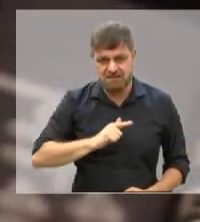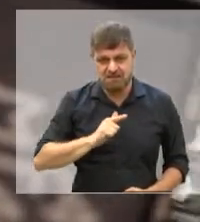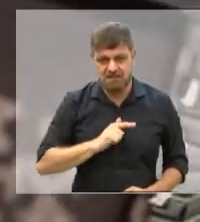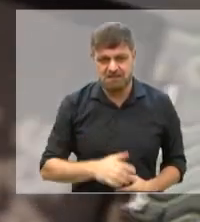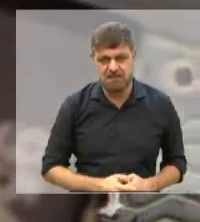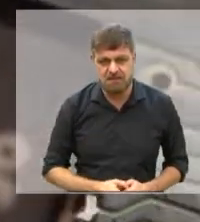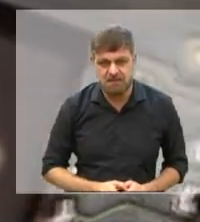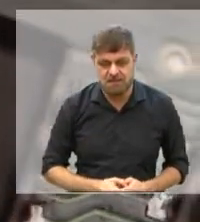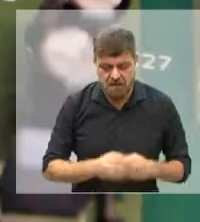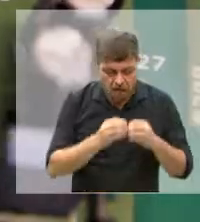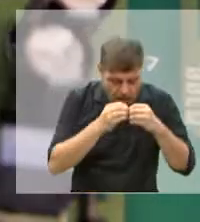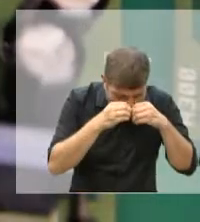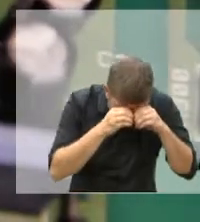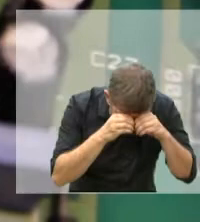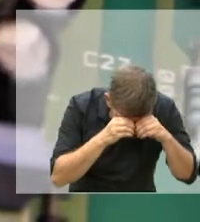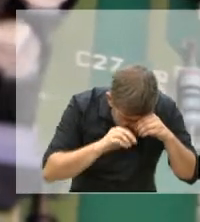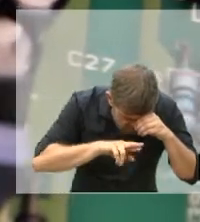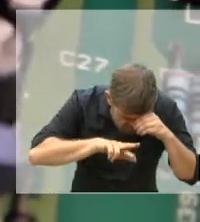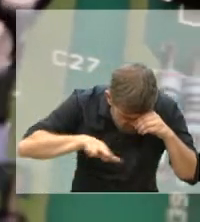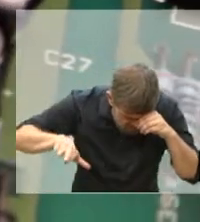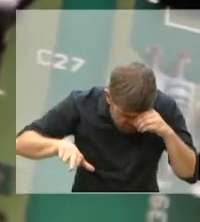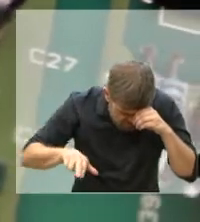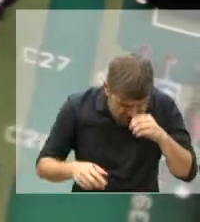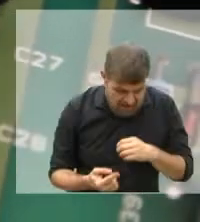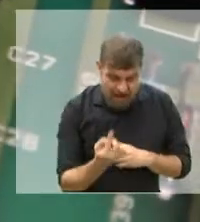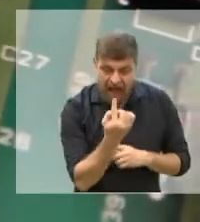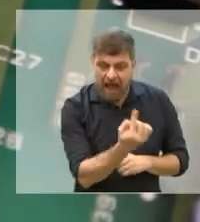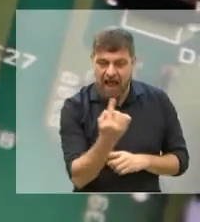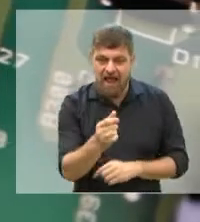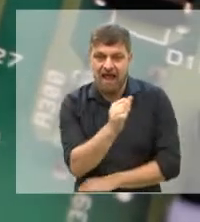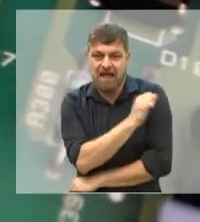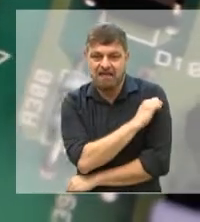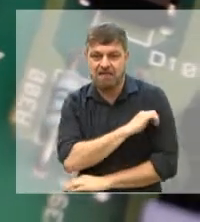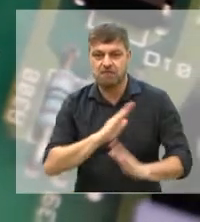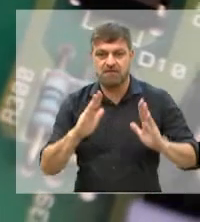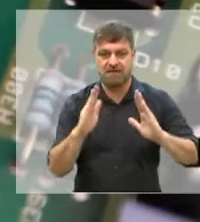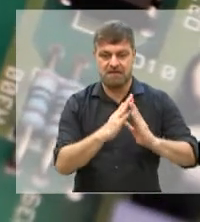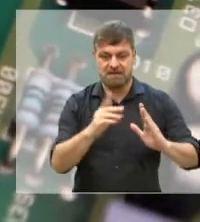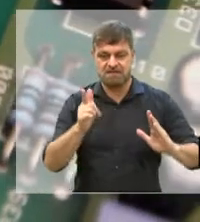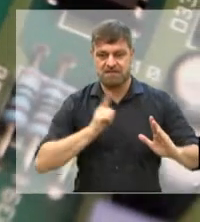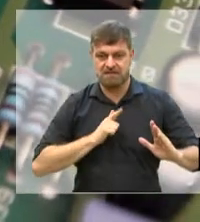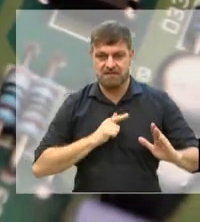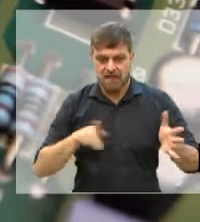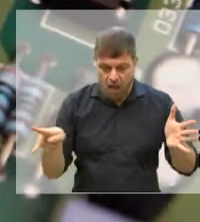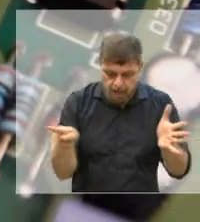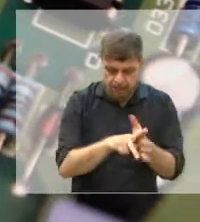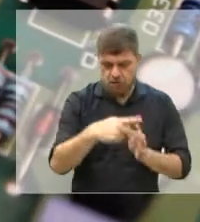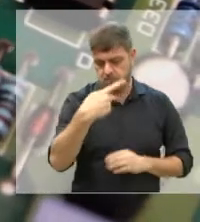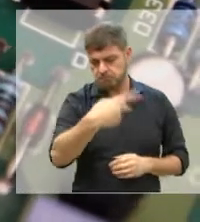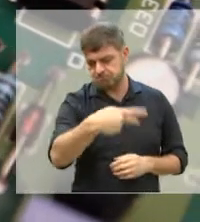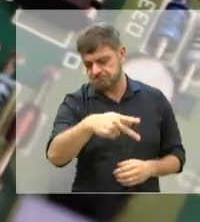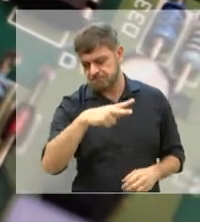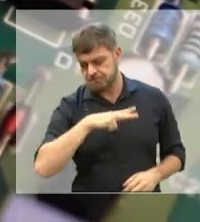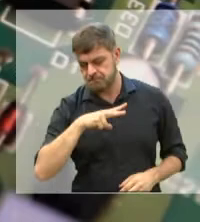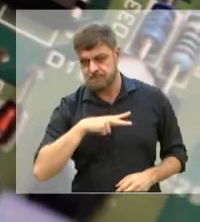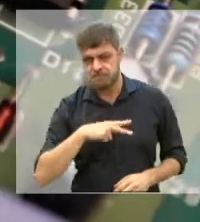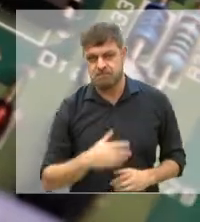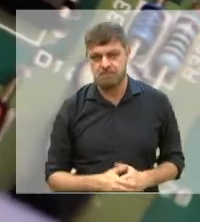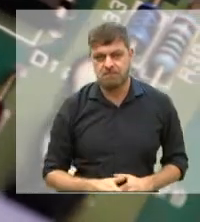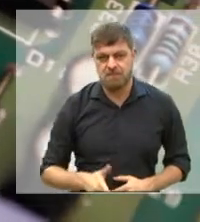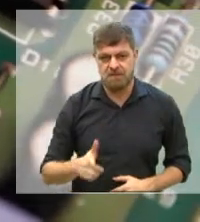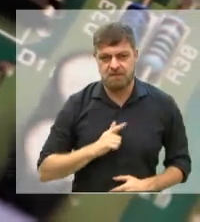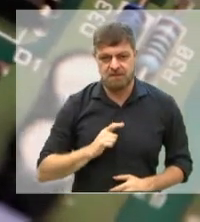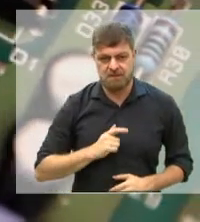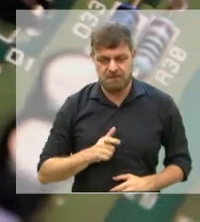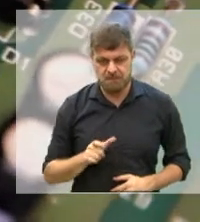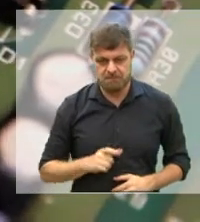muitos laboratórios, que cada um tenha seu laboratório em casa. E essas placas de Arduino,